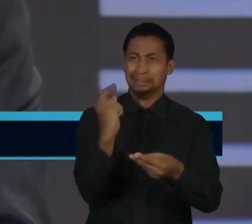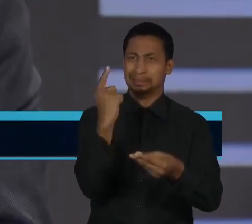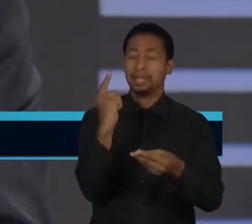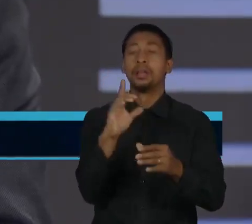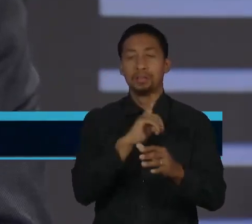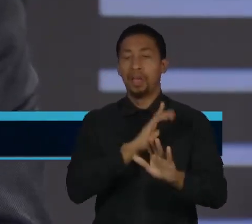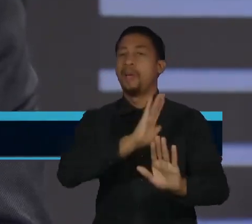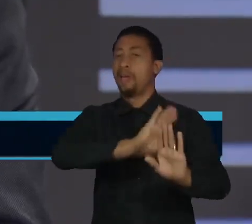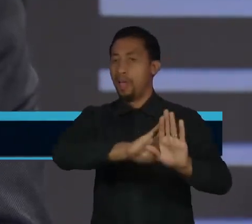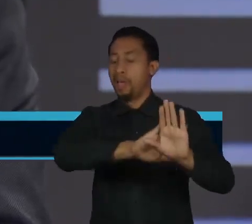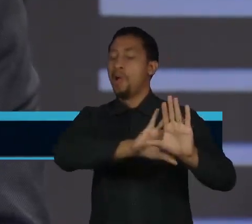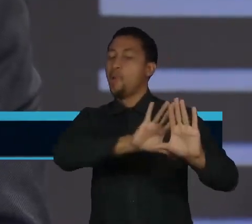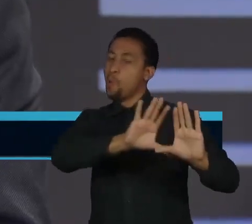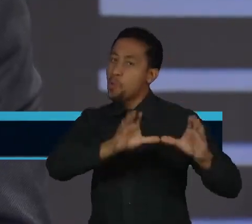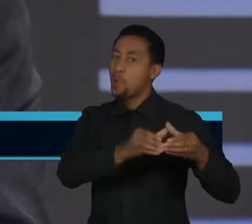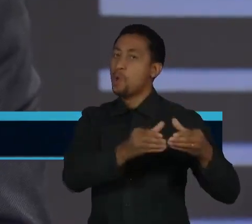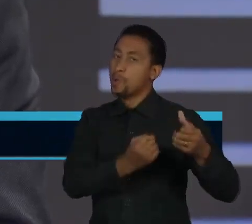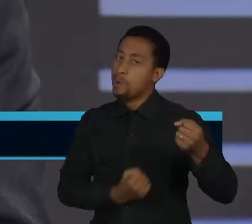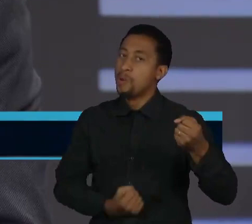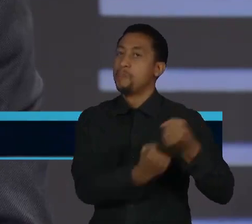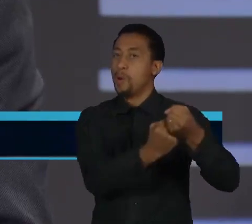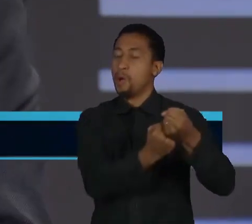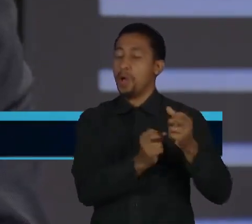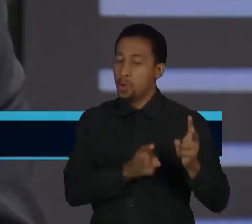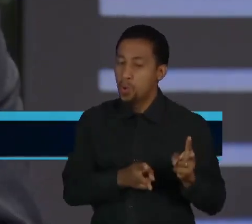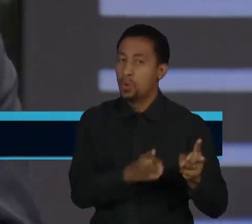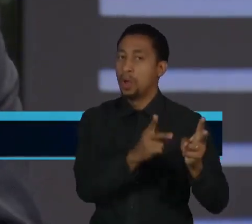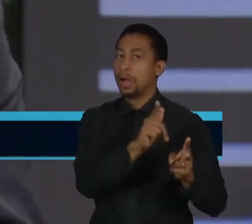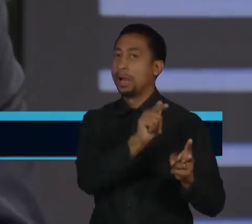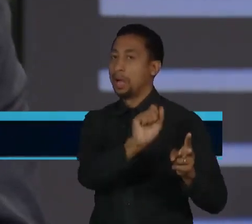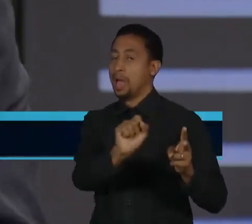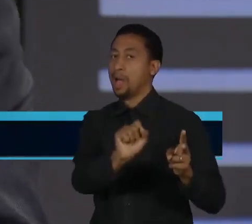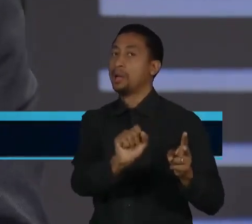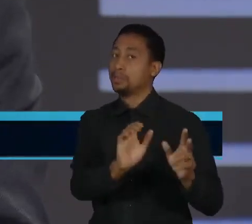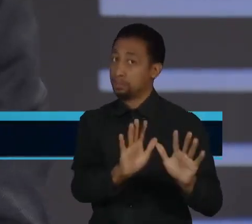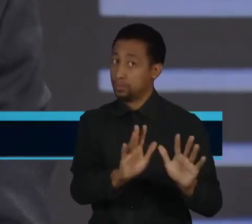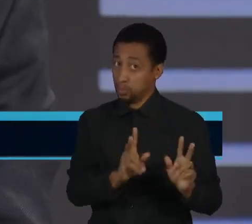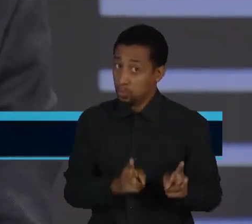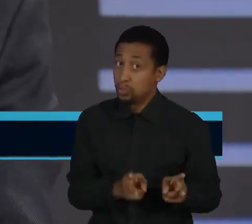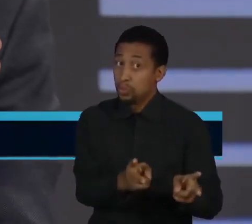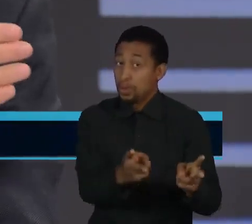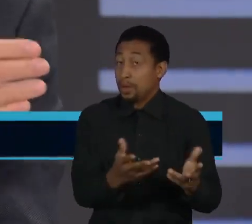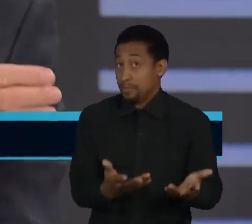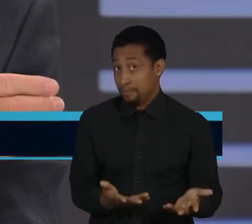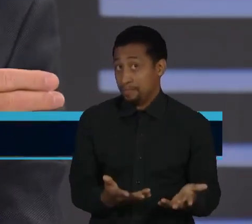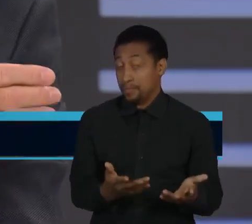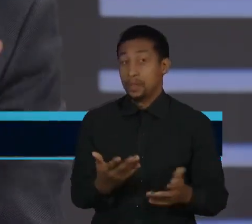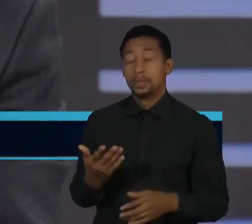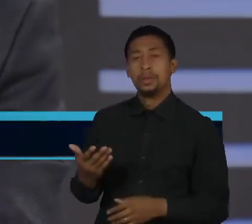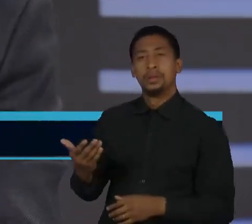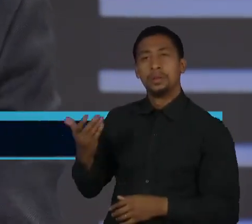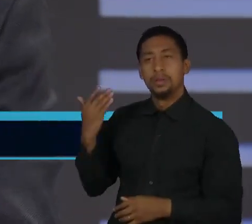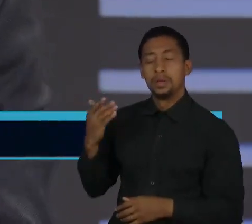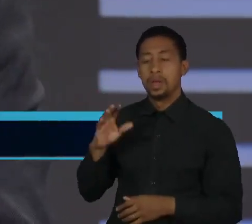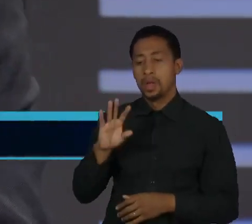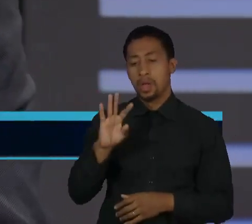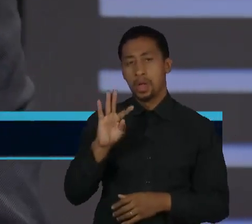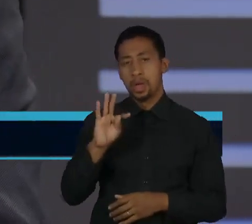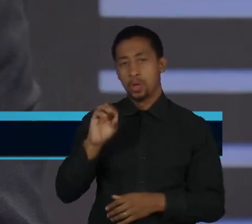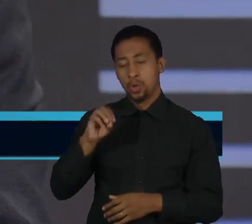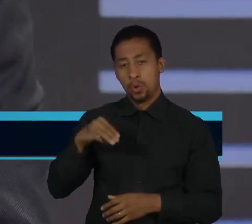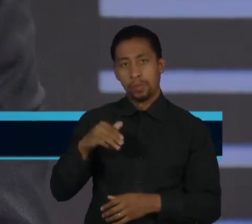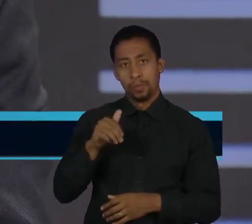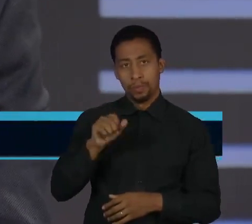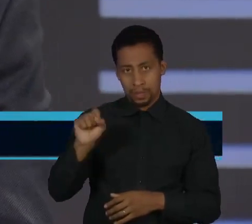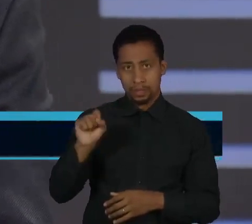do gás, né, da introdução do gás, do uso do gás. Agora mesmo o Thomas King, que é o diretor de transição energética